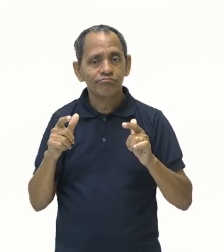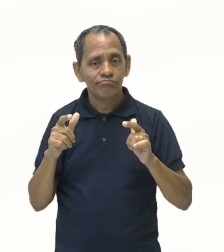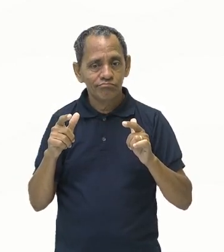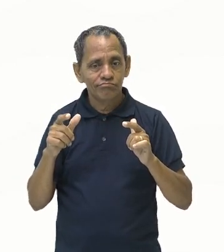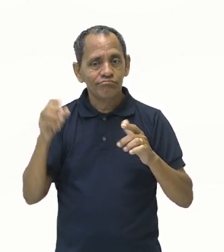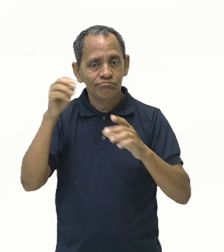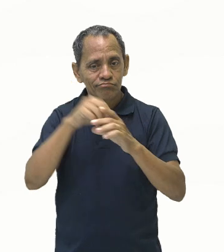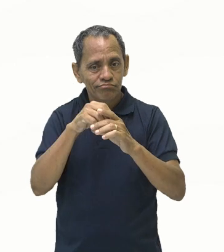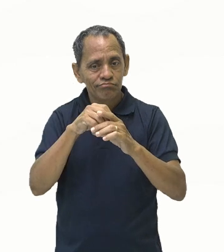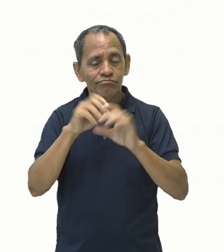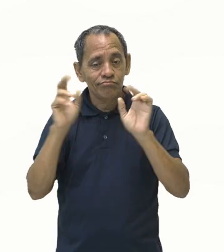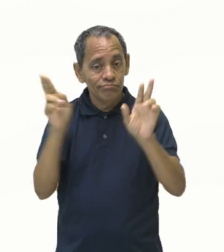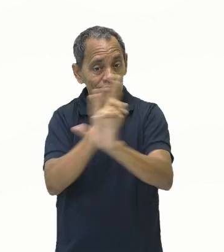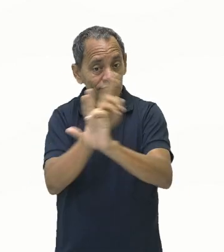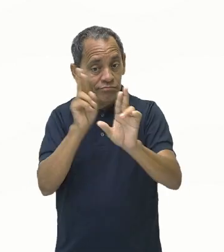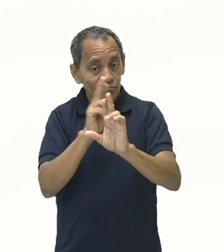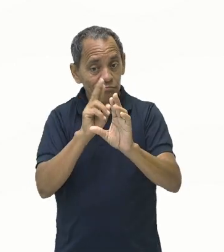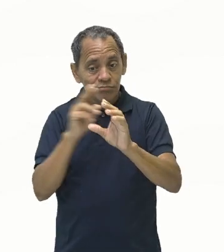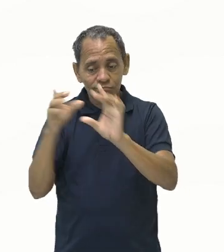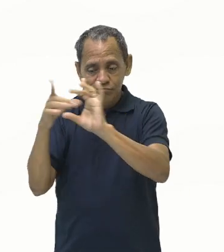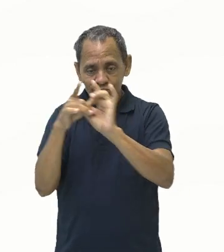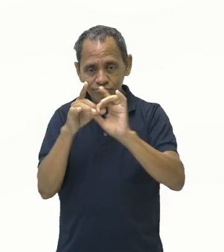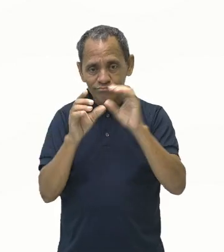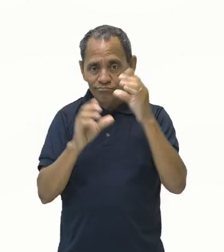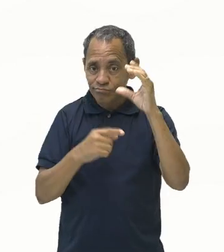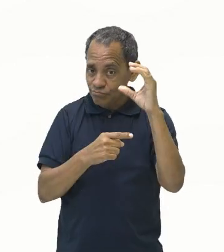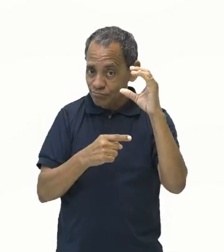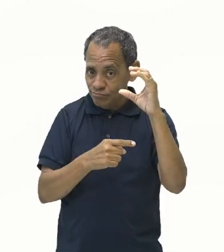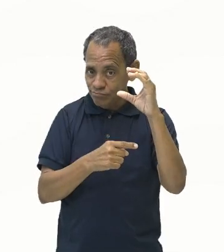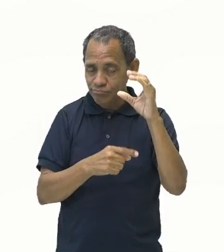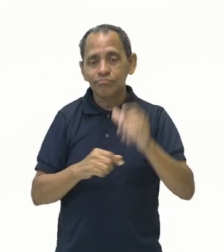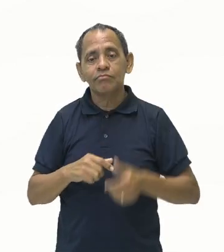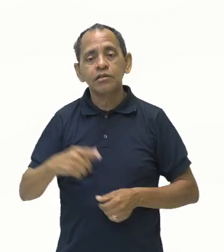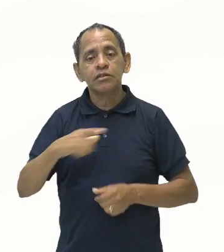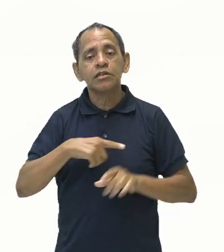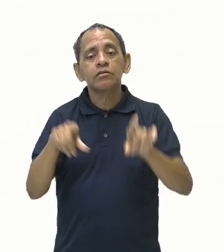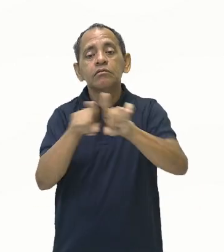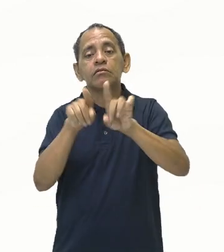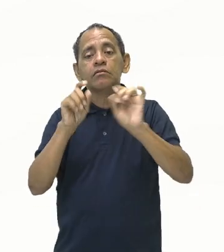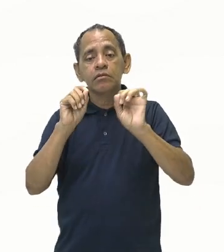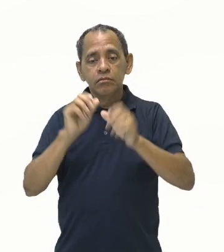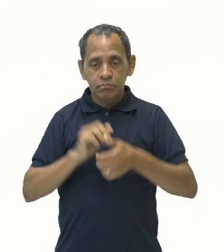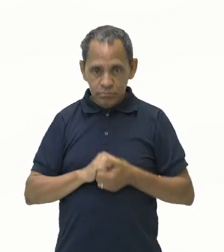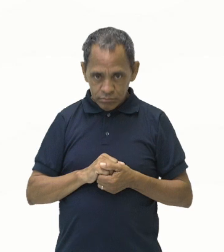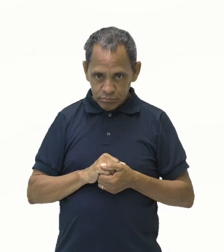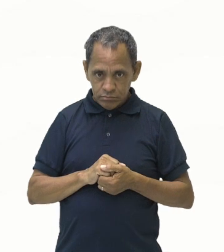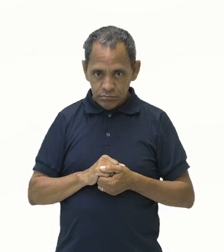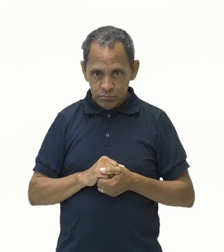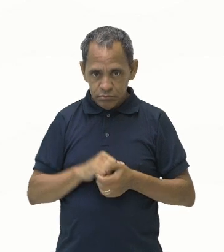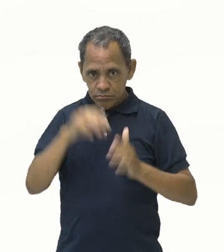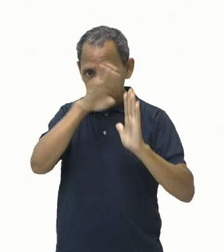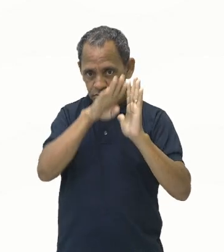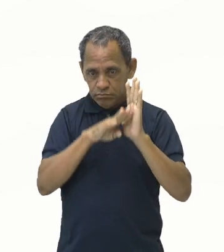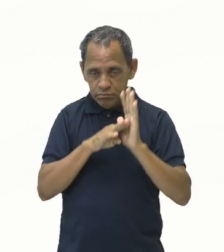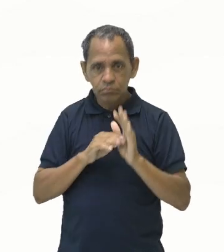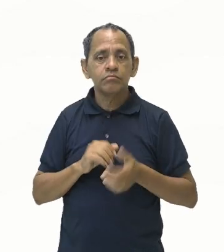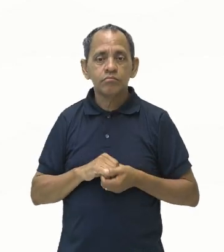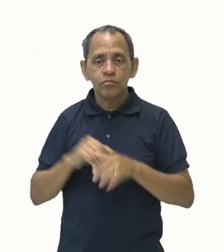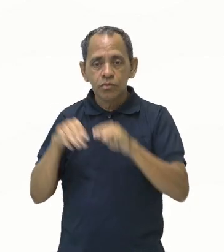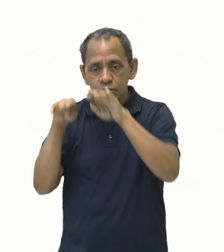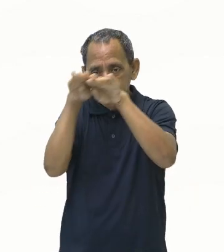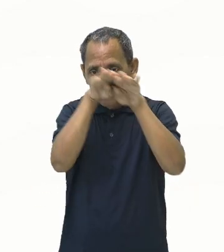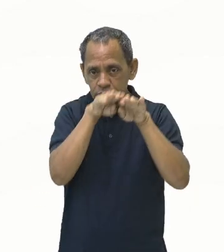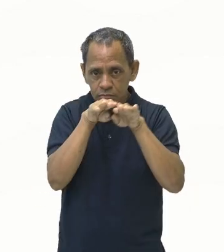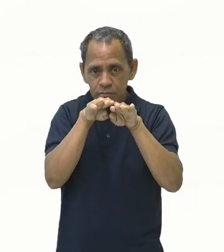cadeias carbônicas. Nós também temos a classificação em relação a ela ser homogênea